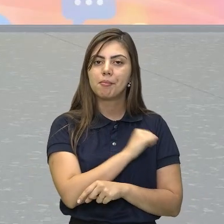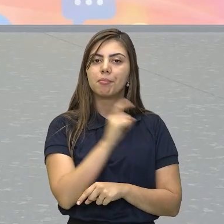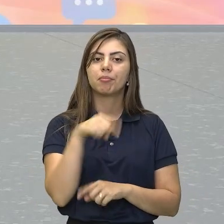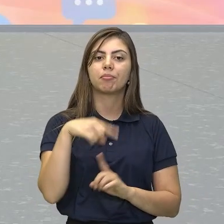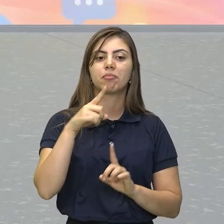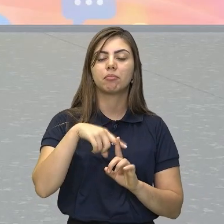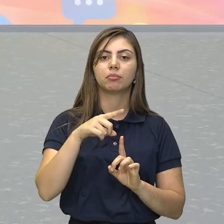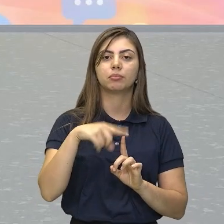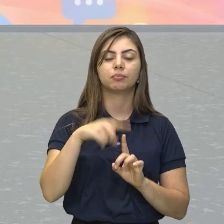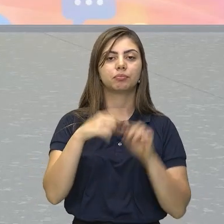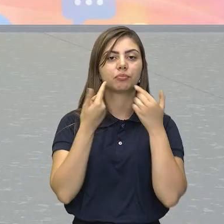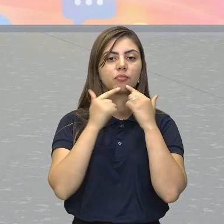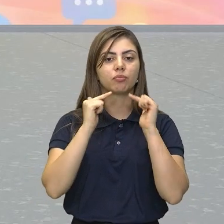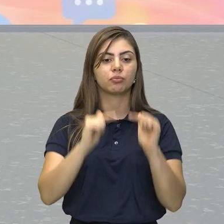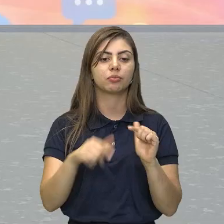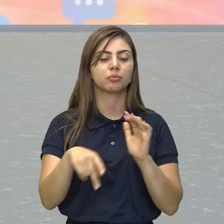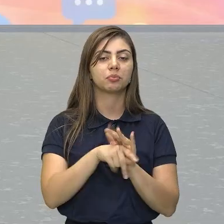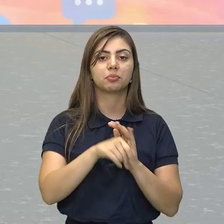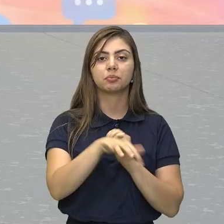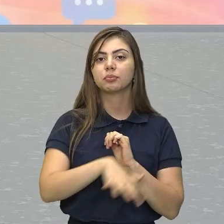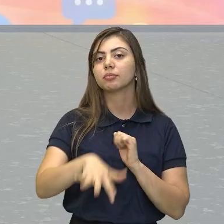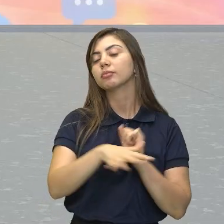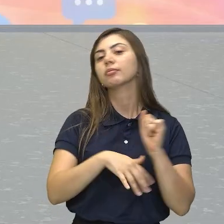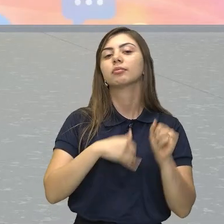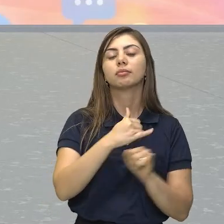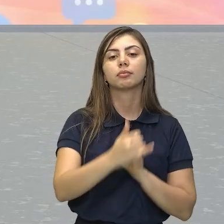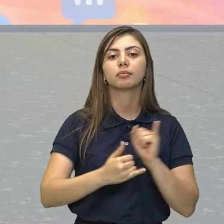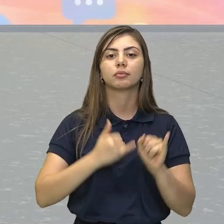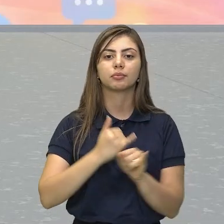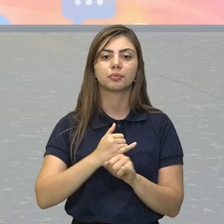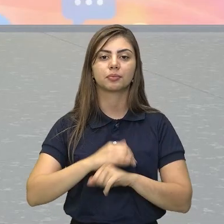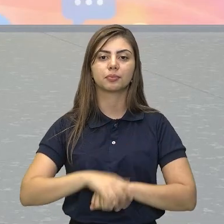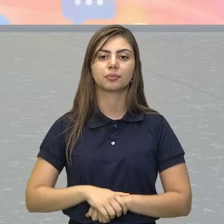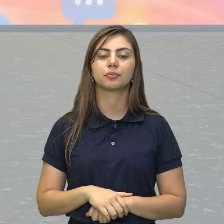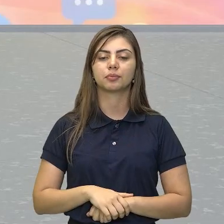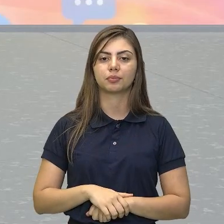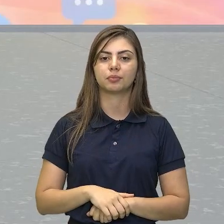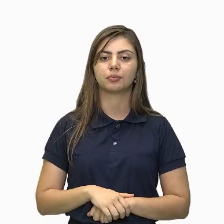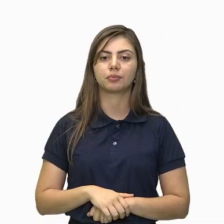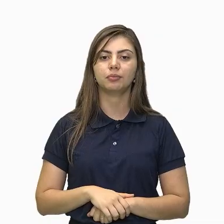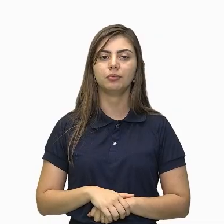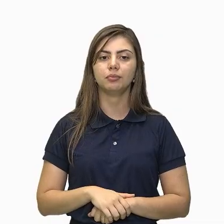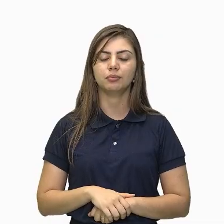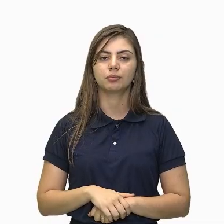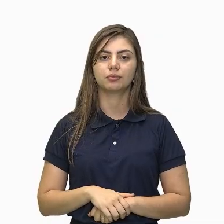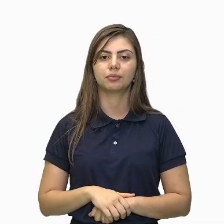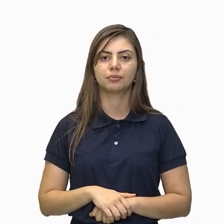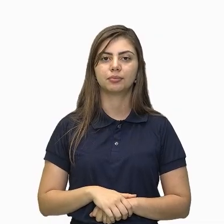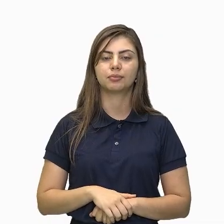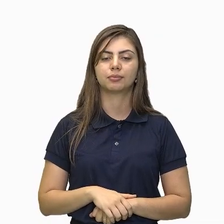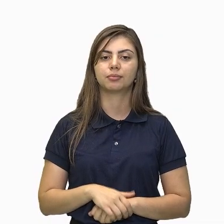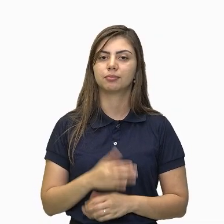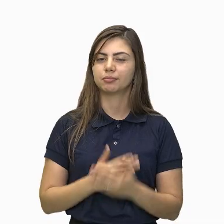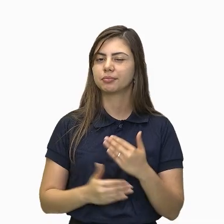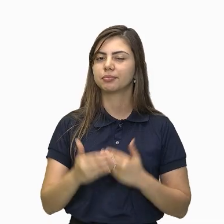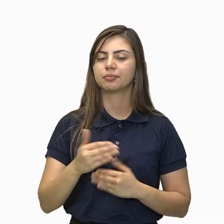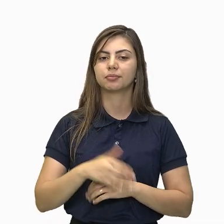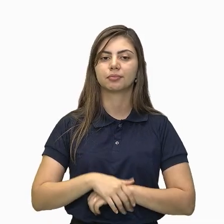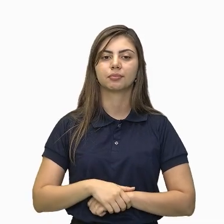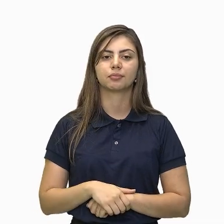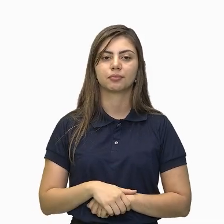linguagem específico para ambientes virtuais. Então, vamos adiante. Let's go.